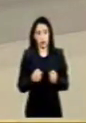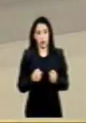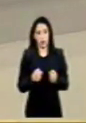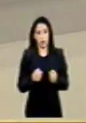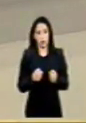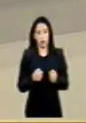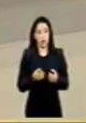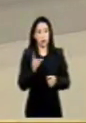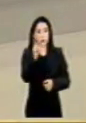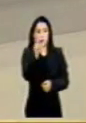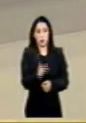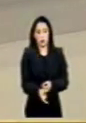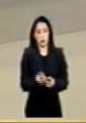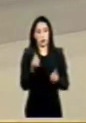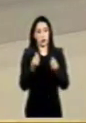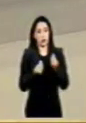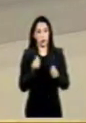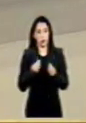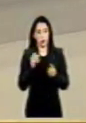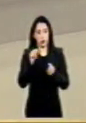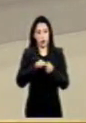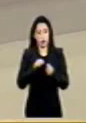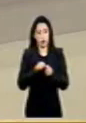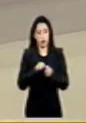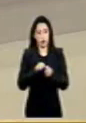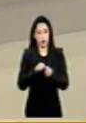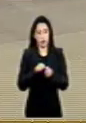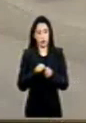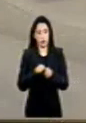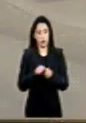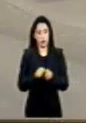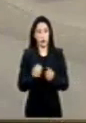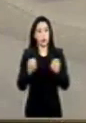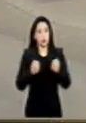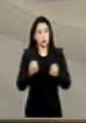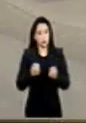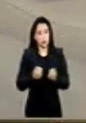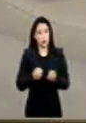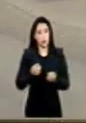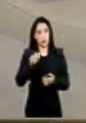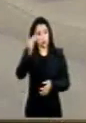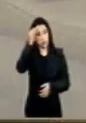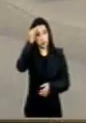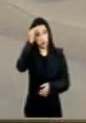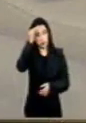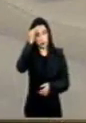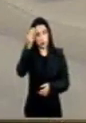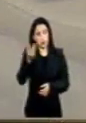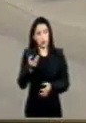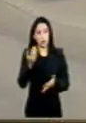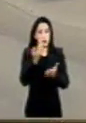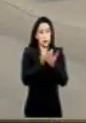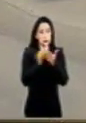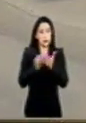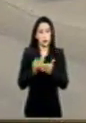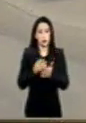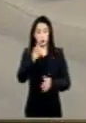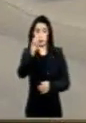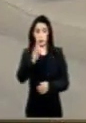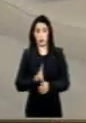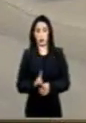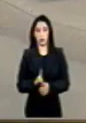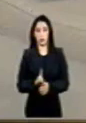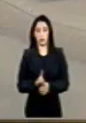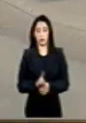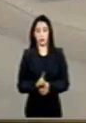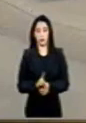dele. Não é manifestamente legal. É razoável exigir isso do servidor. E mais, em termos de análise econômica do direito,